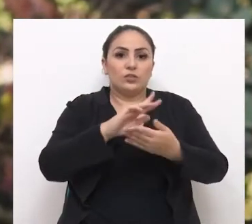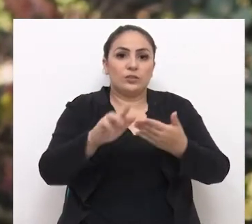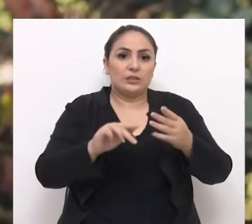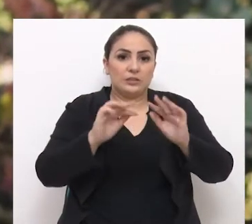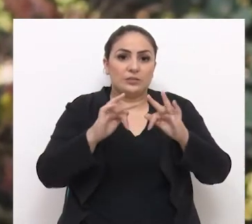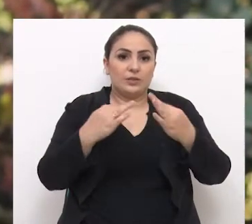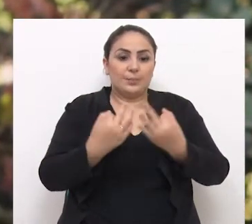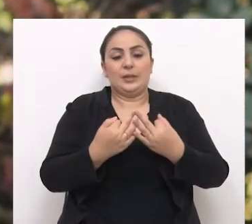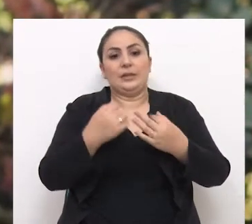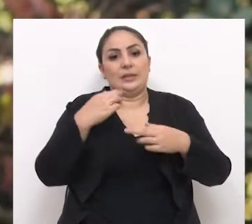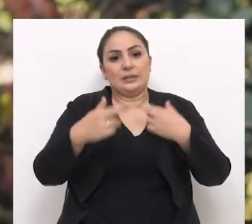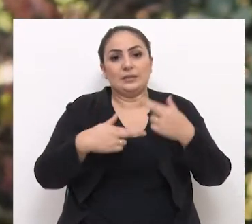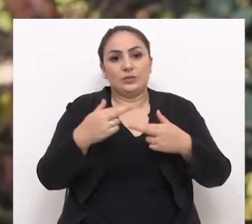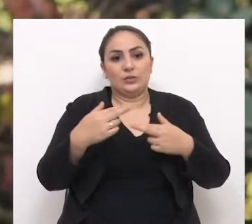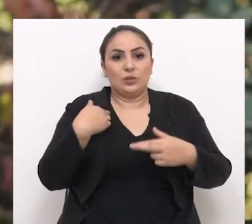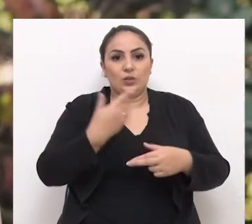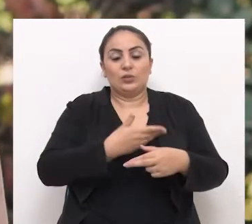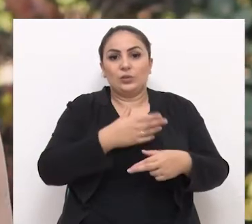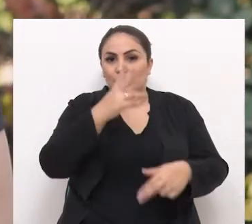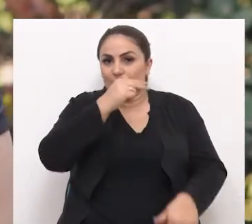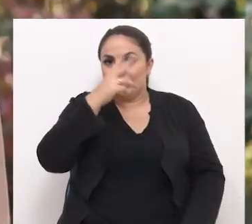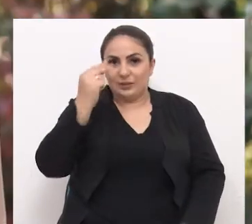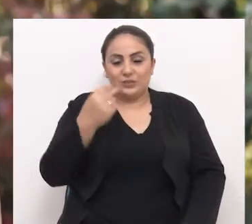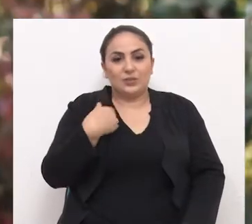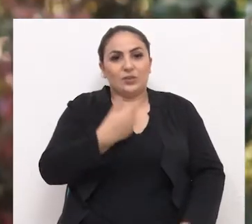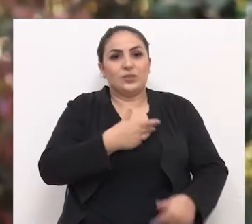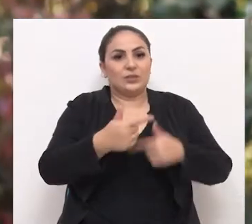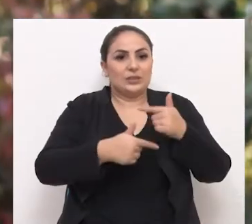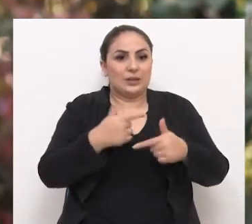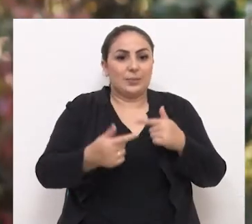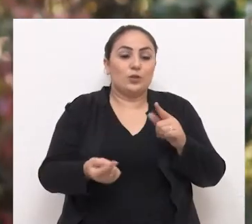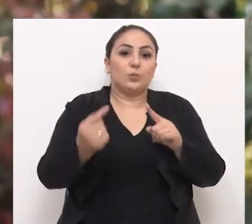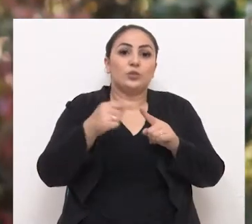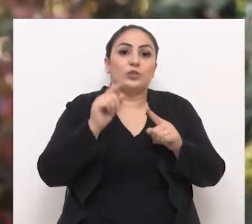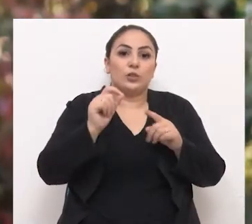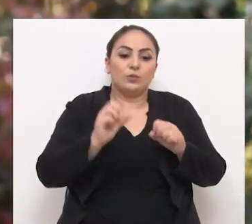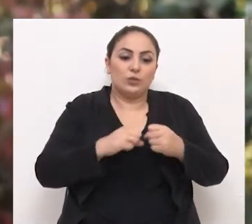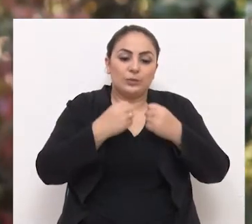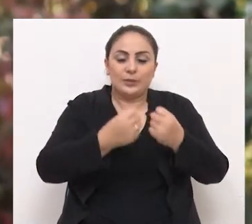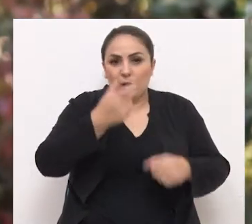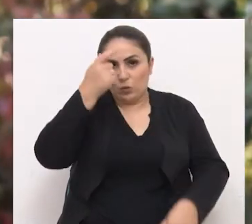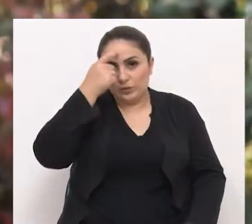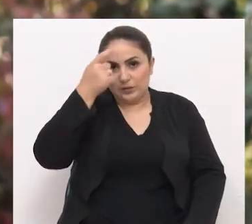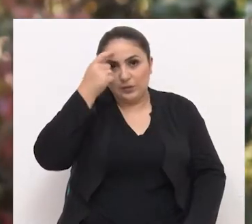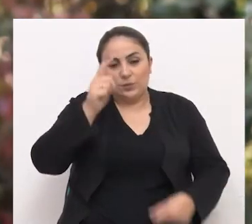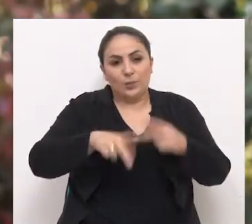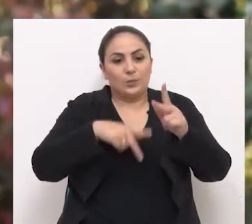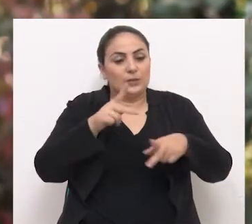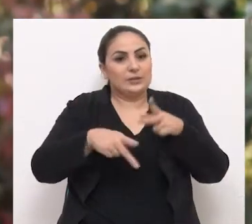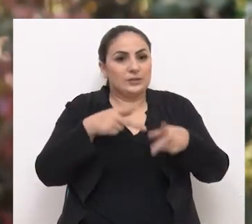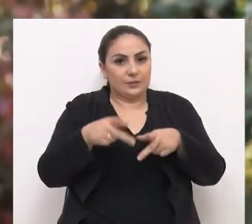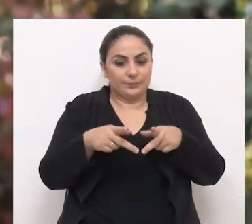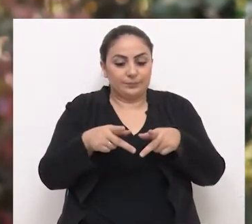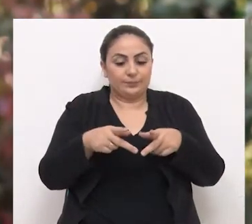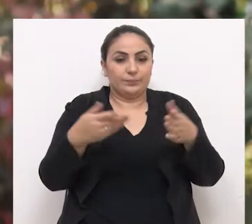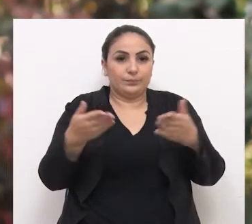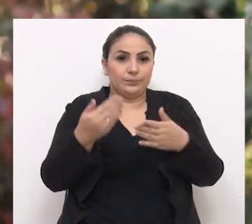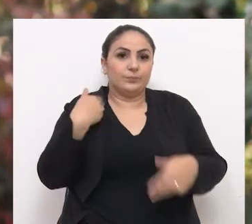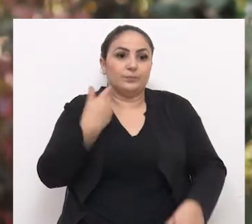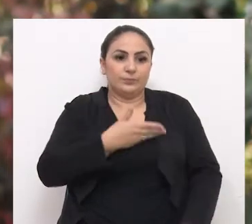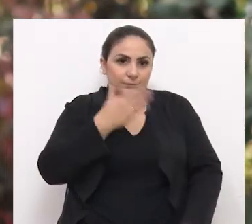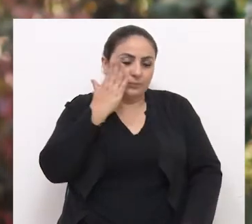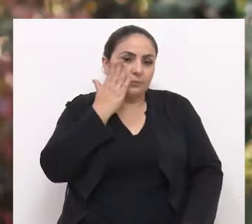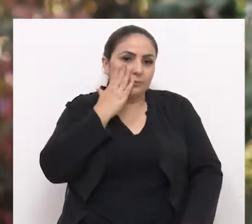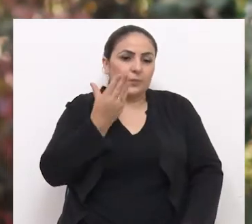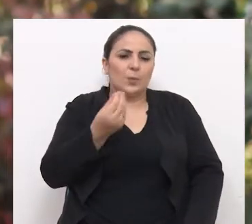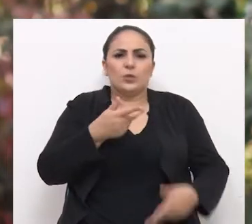ajudar diversas famílias de recicladores aqui do município. Então, o nosso trabalho ele visa fortemente uma conscientização da população, que